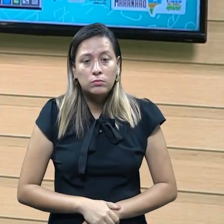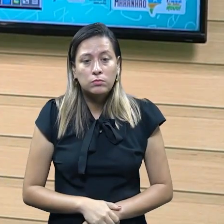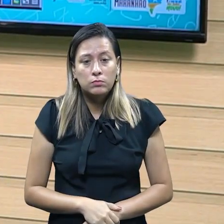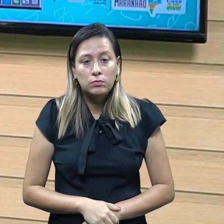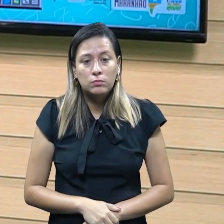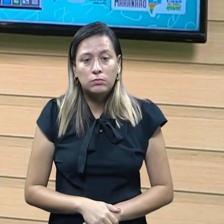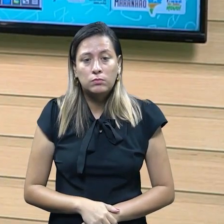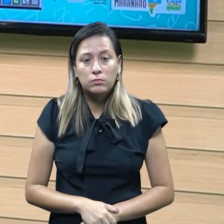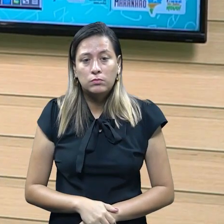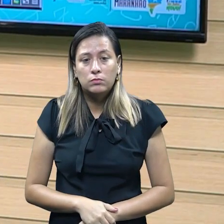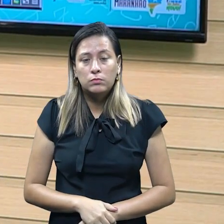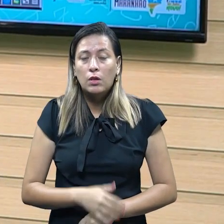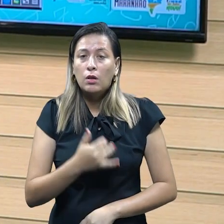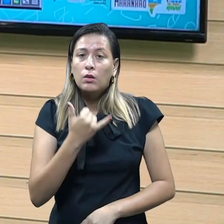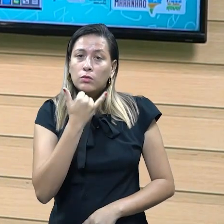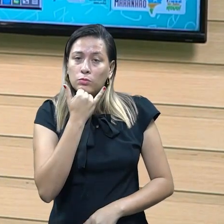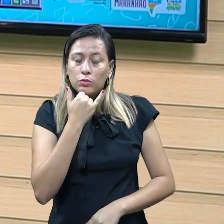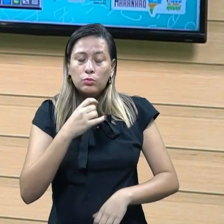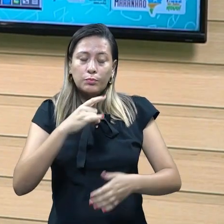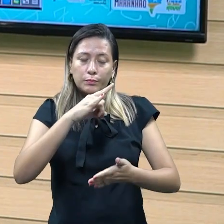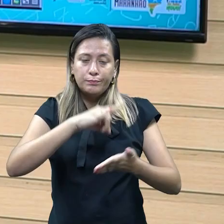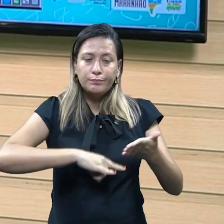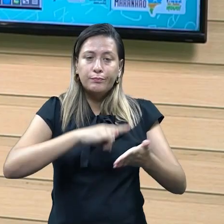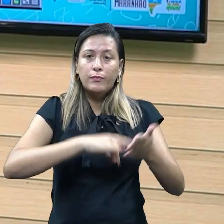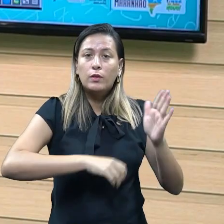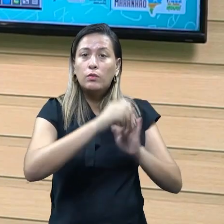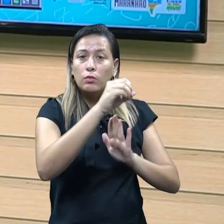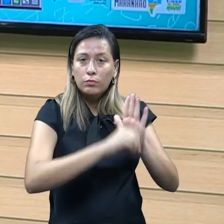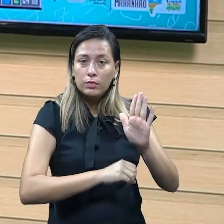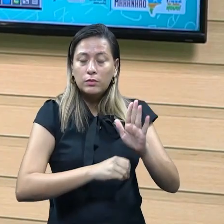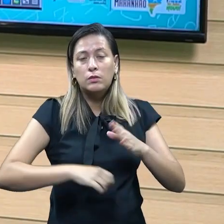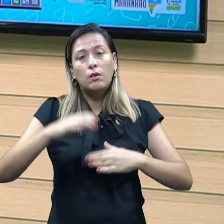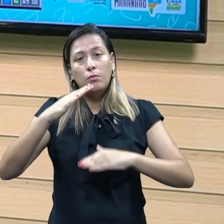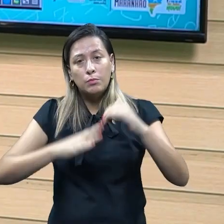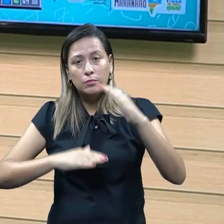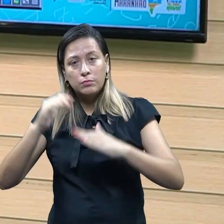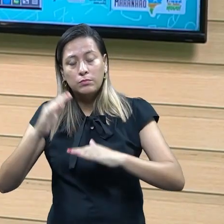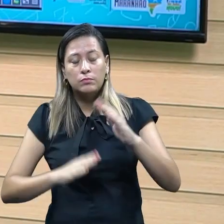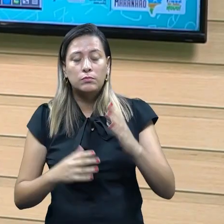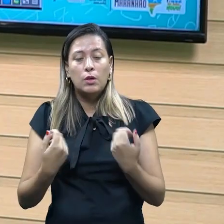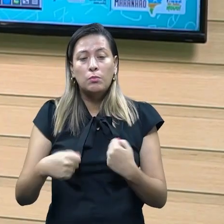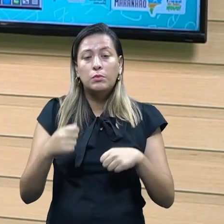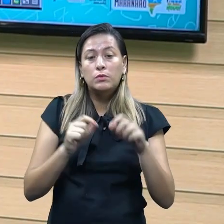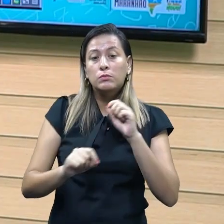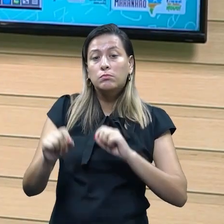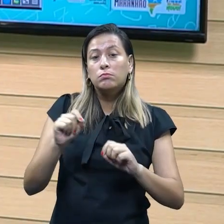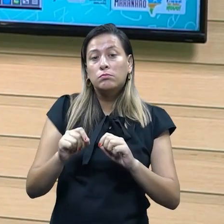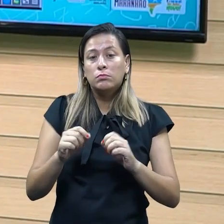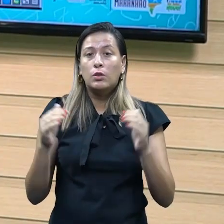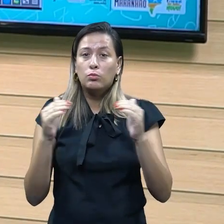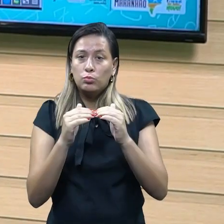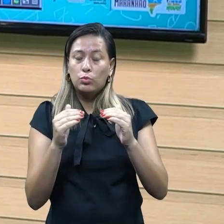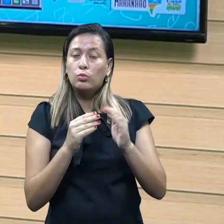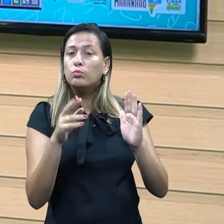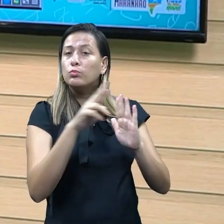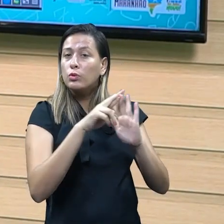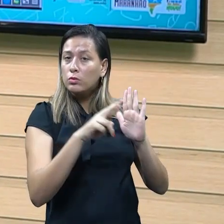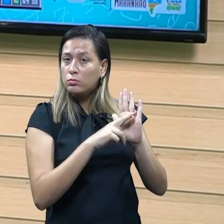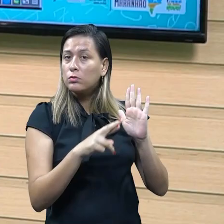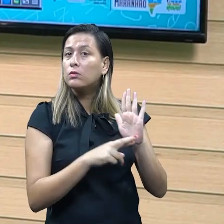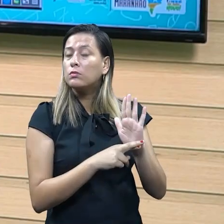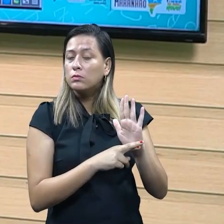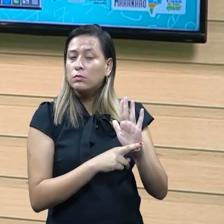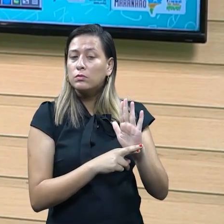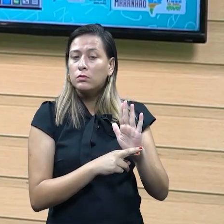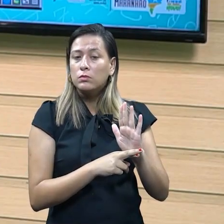um profissional. Então, temos que ter cuidado com que ele tem que estar dentro das normas regulamentadoras,